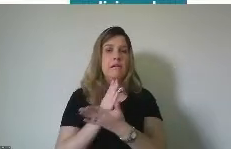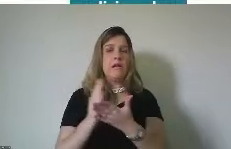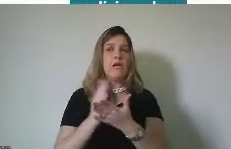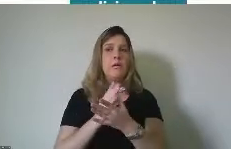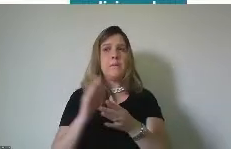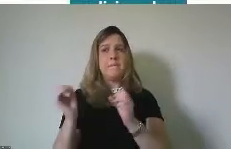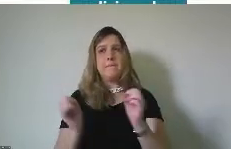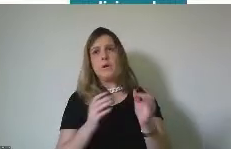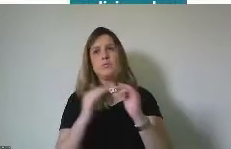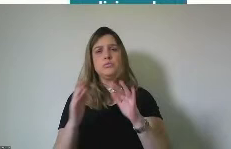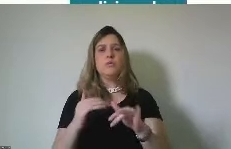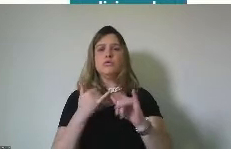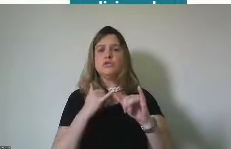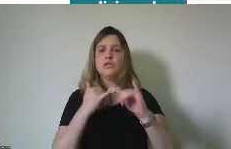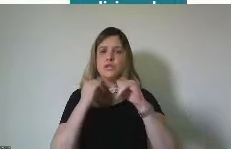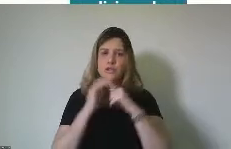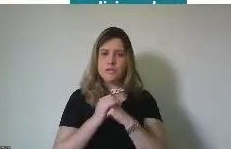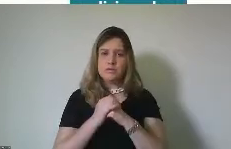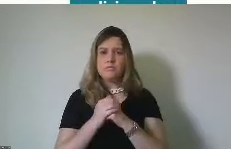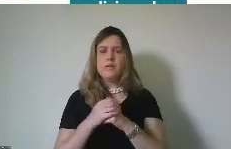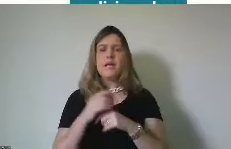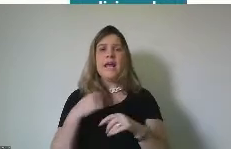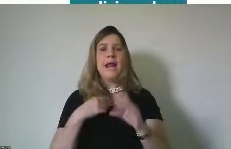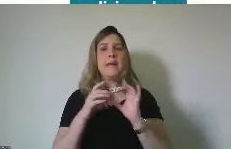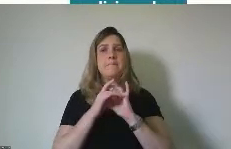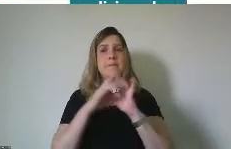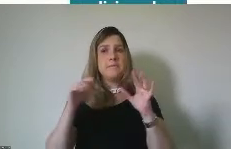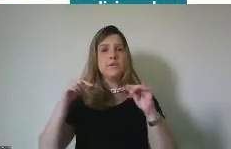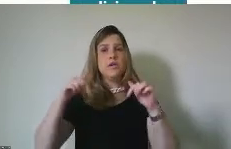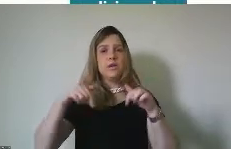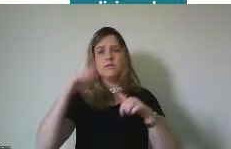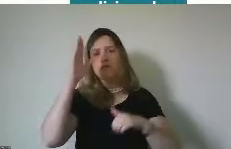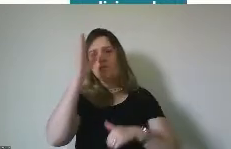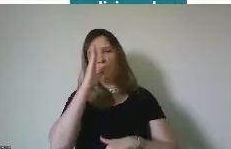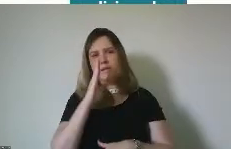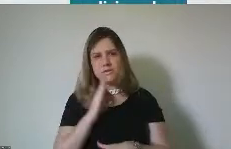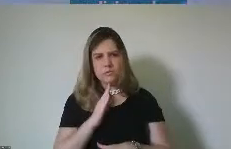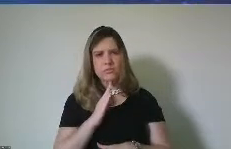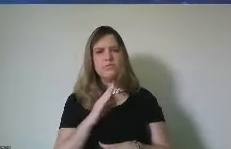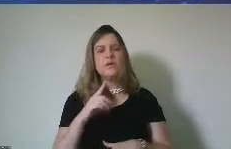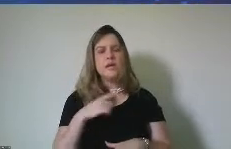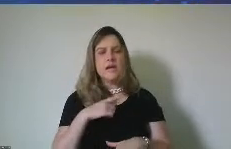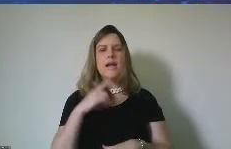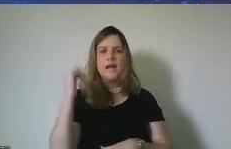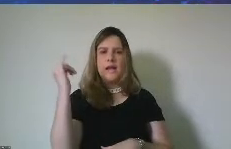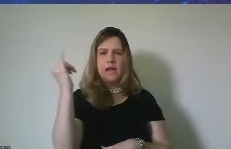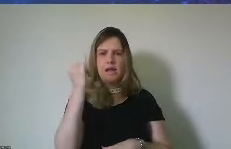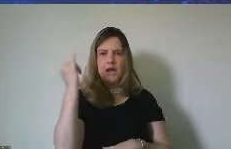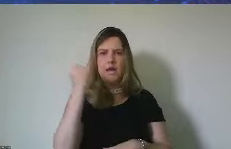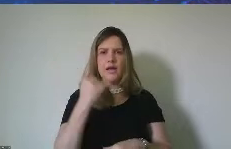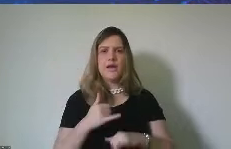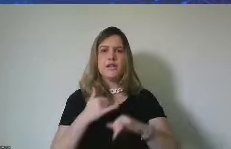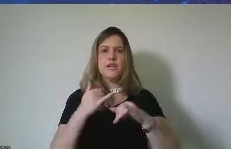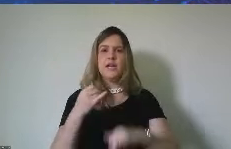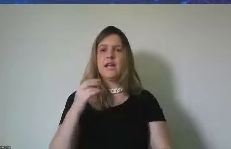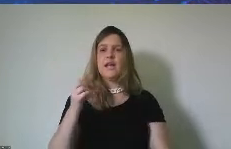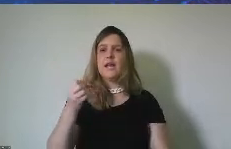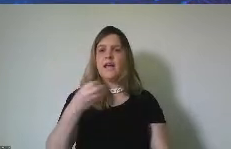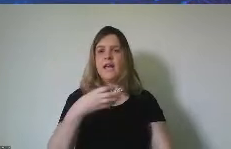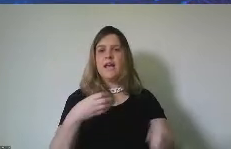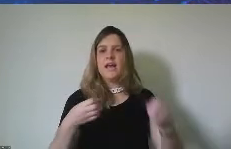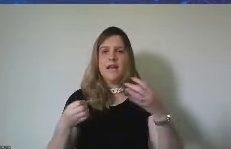transmissão do Brasil é que permite que o Brasil integra altíssimos montantes de energia renovável sem ter